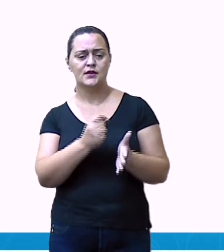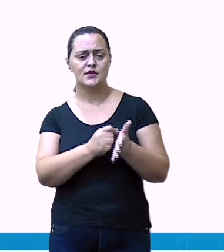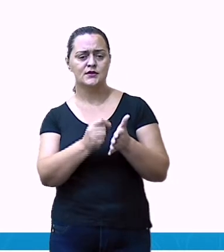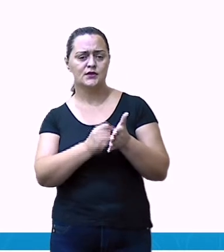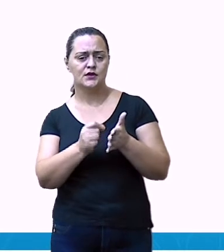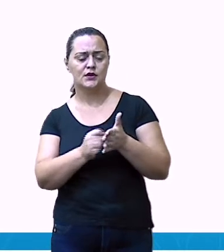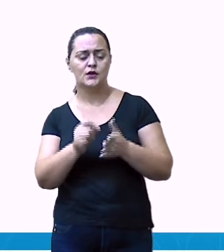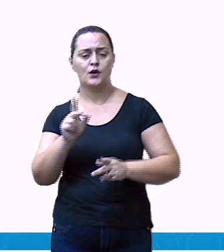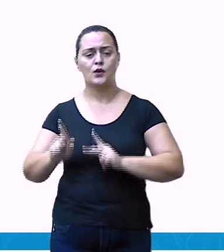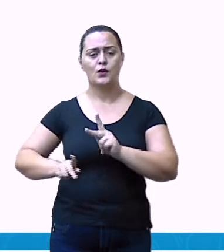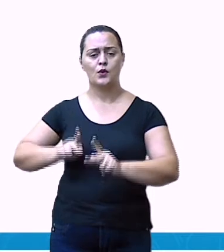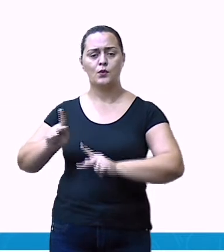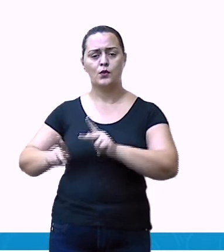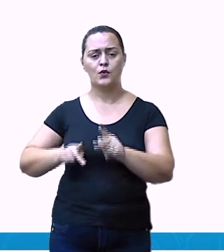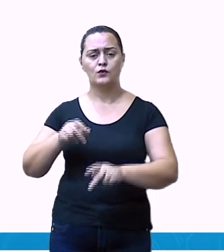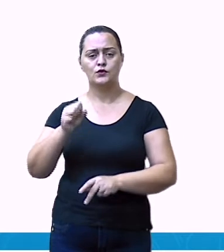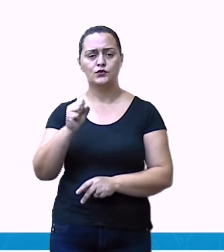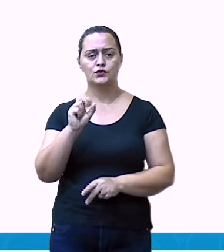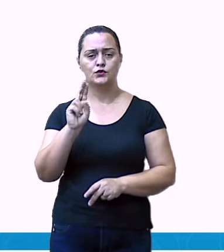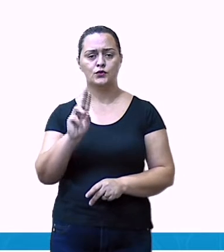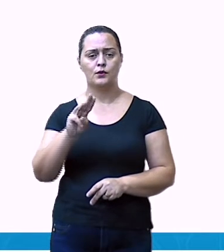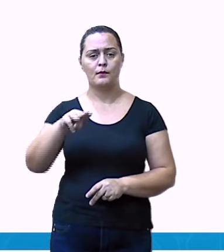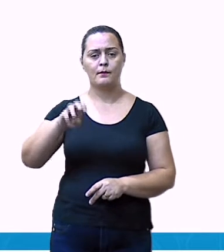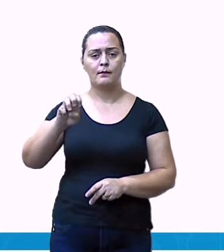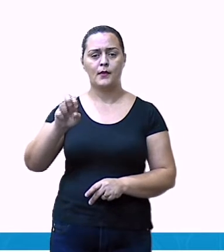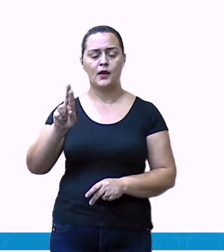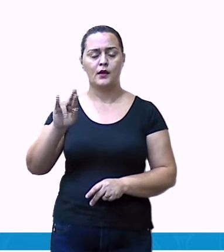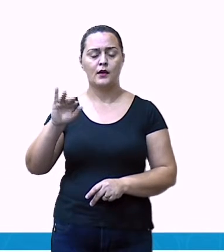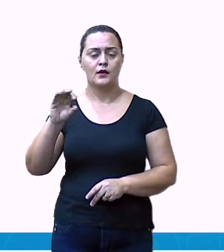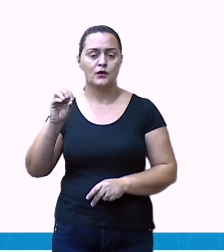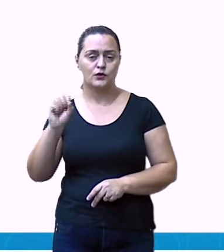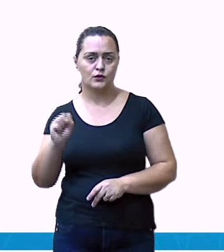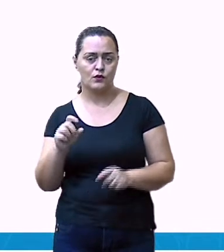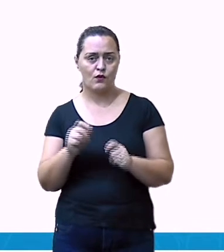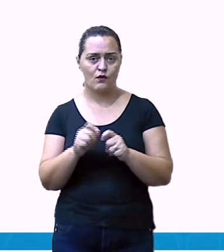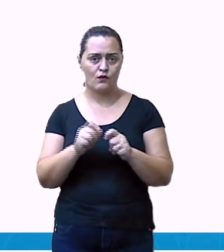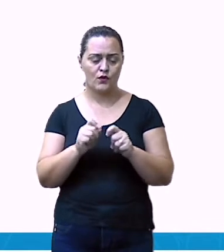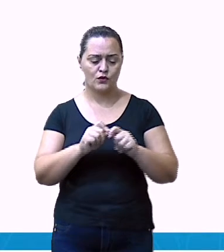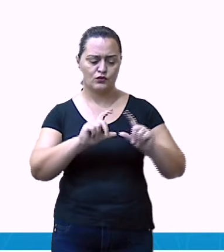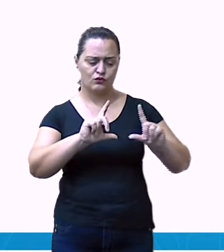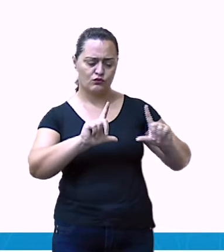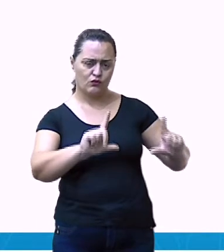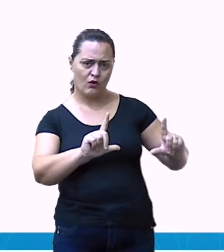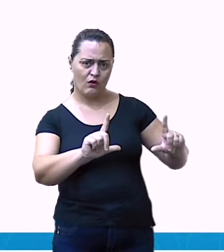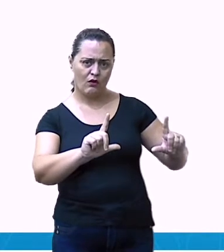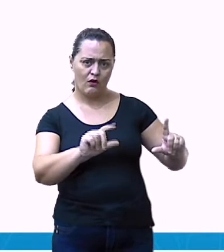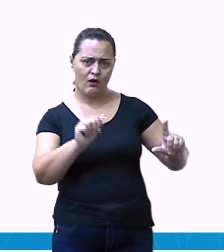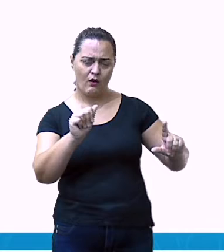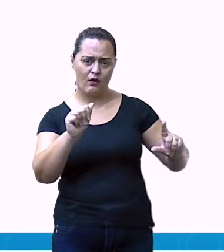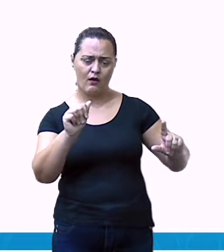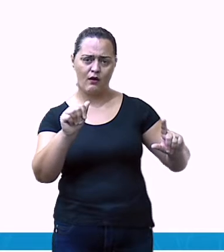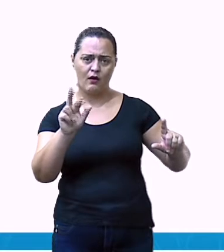de cunha, feita sobre argila com palitos. Foi a escrita